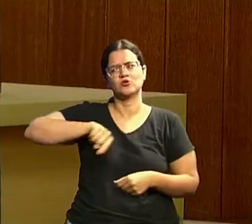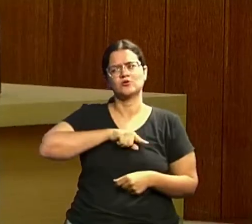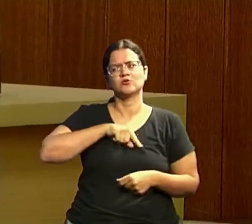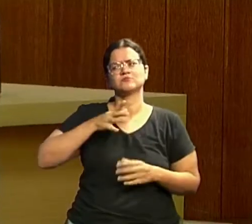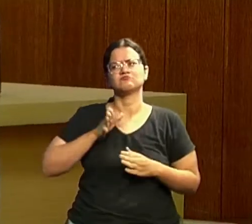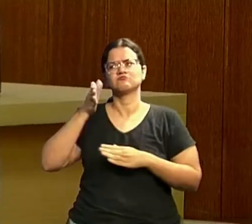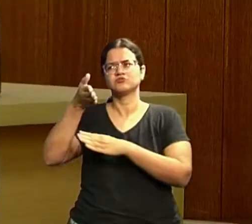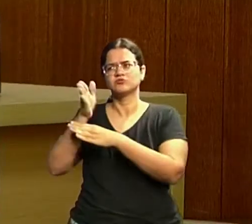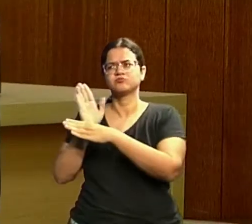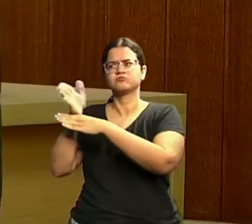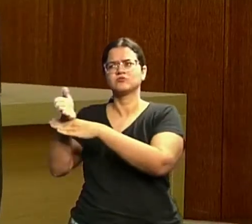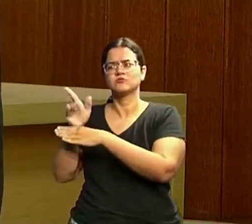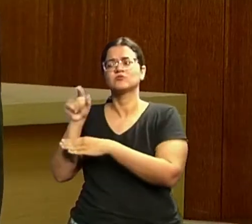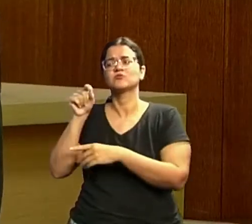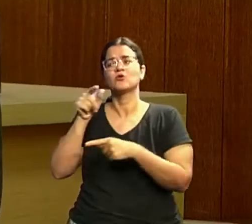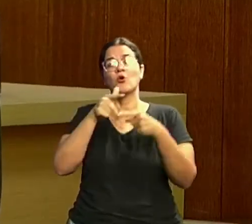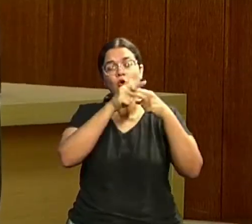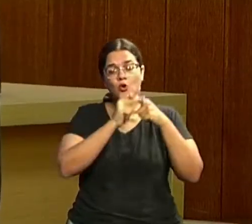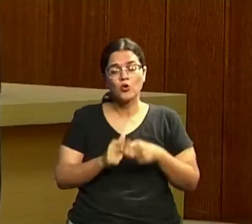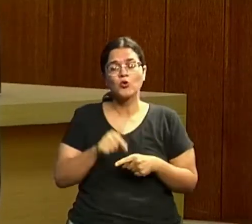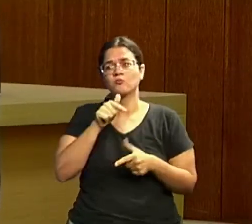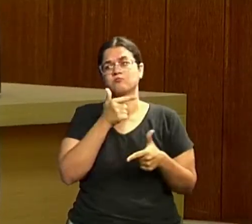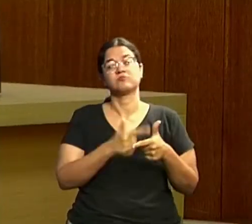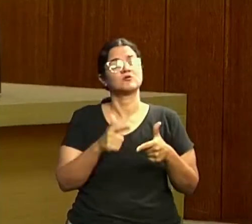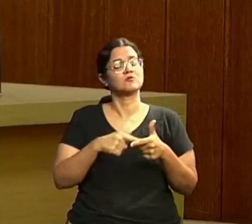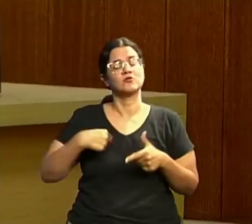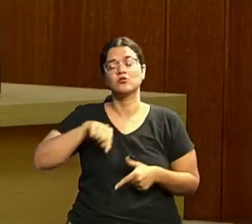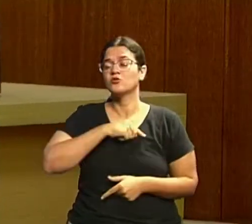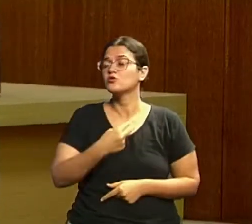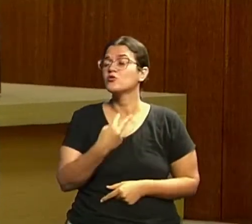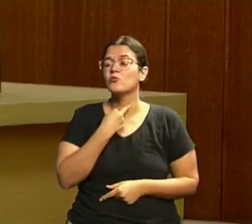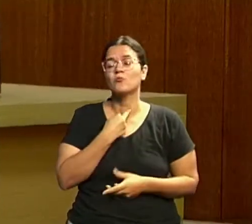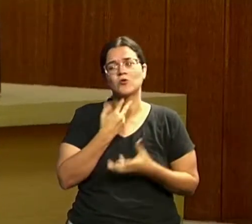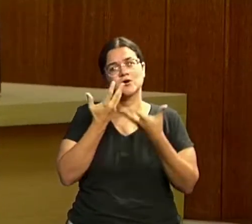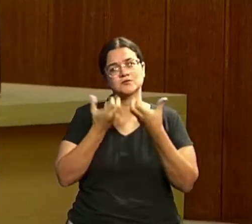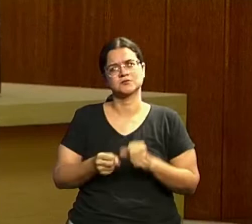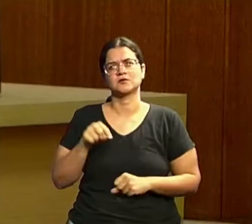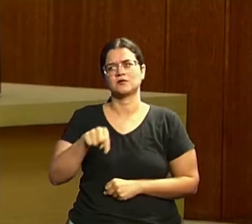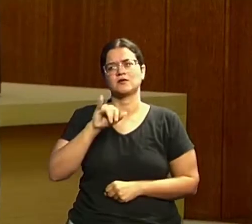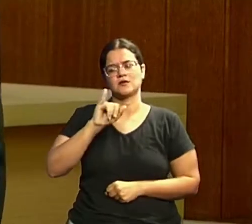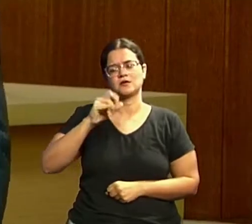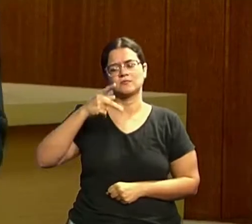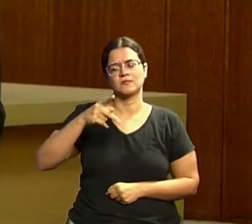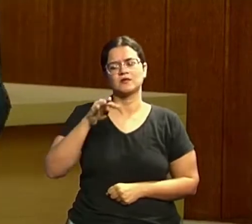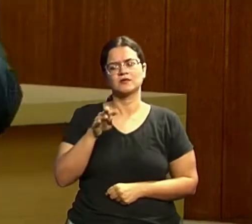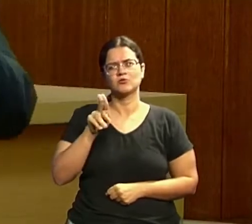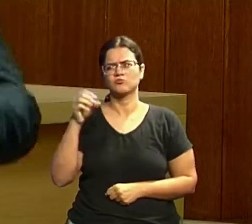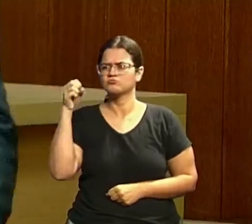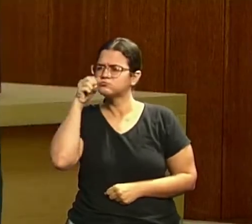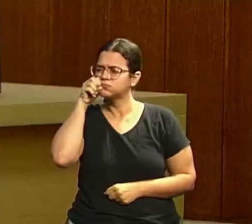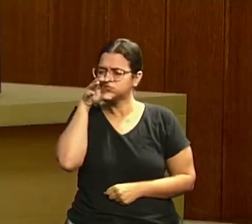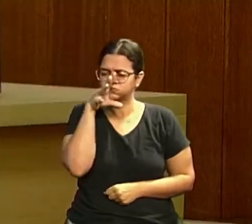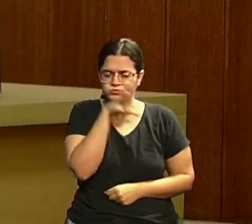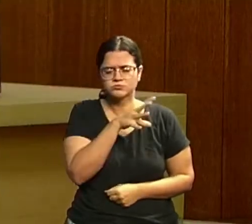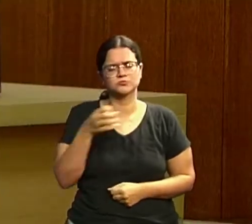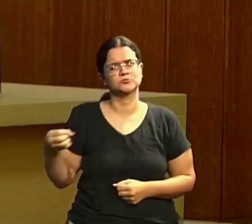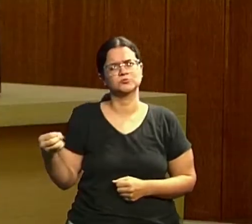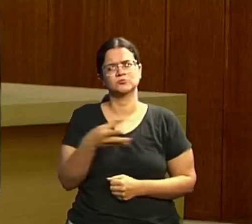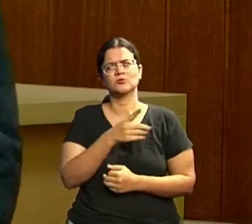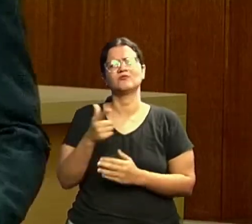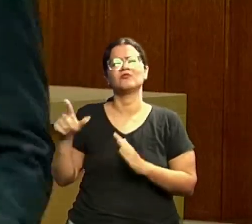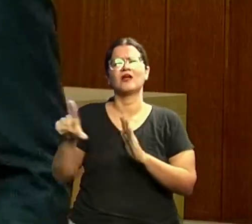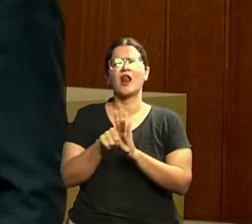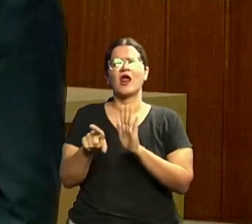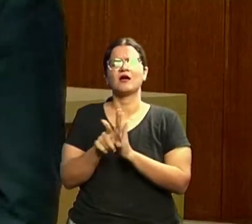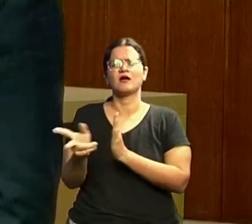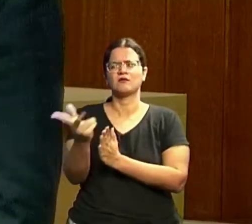fazendo para corrigir essa situação inaceitável do IPTU abusivo, do Código Tributário,